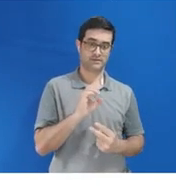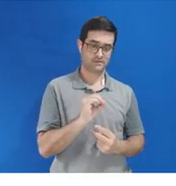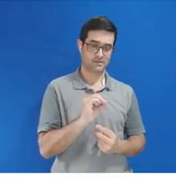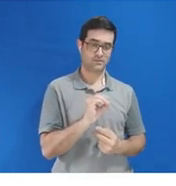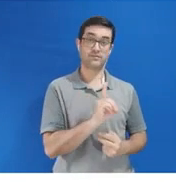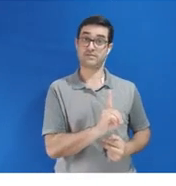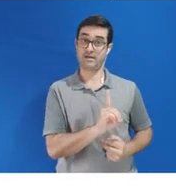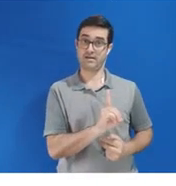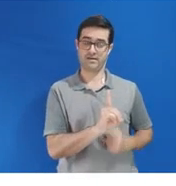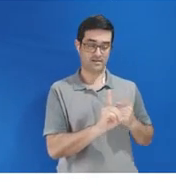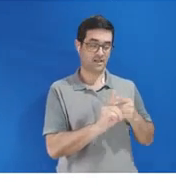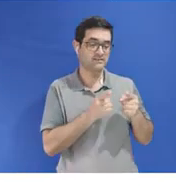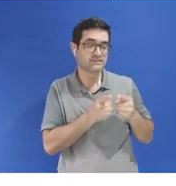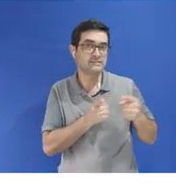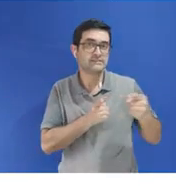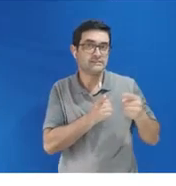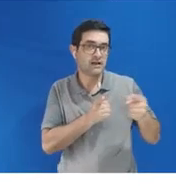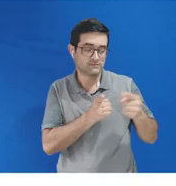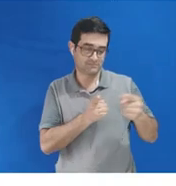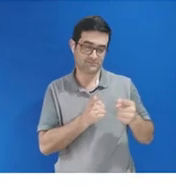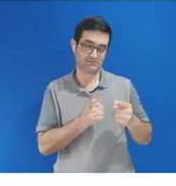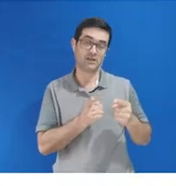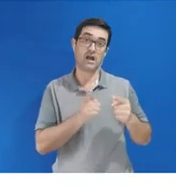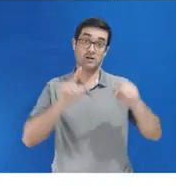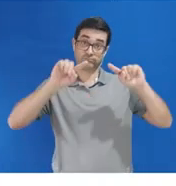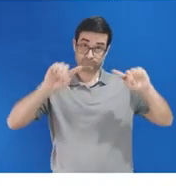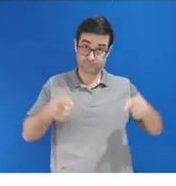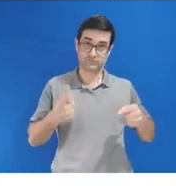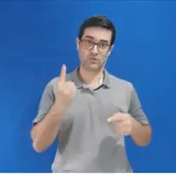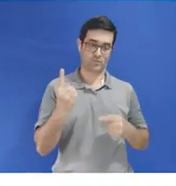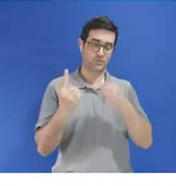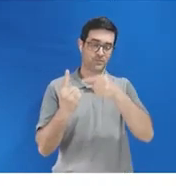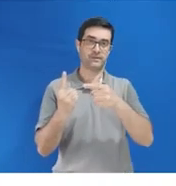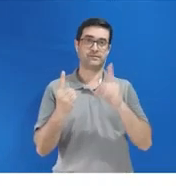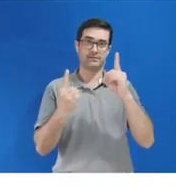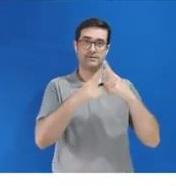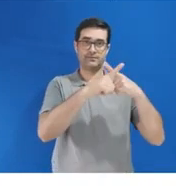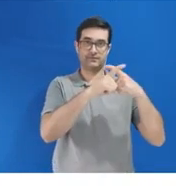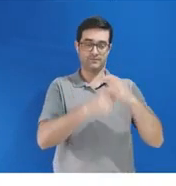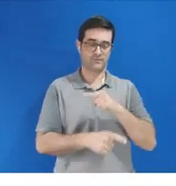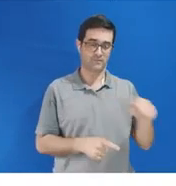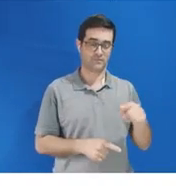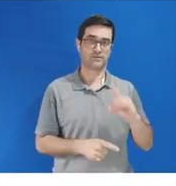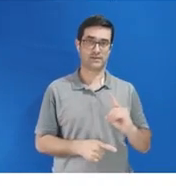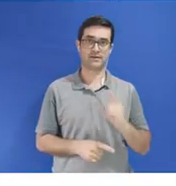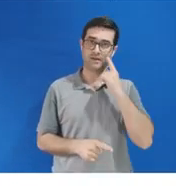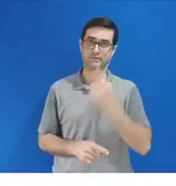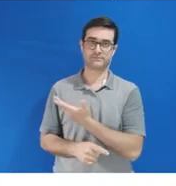4πε0 vezes d, a distância entre as espécies, que multiplica esse valor, que é uma restrição